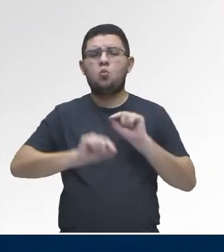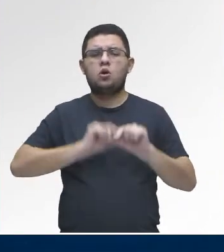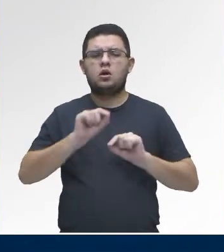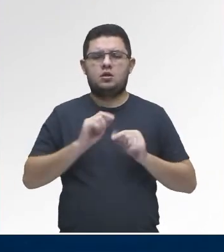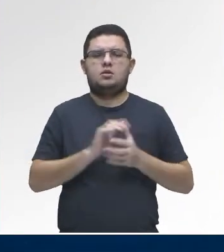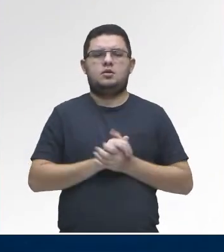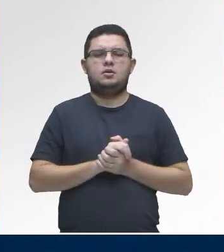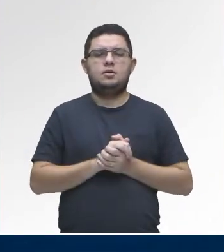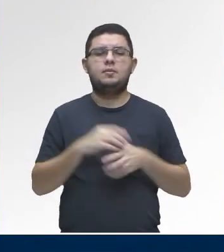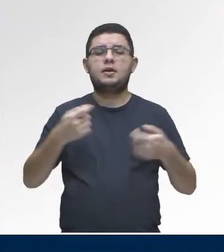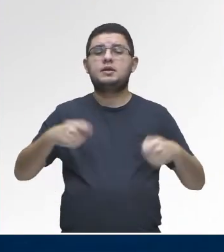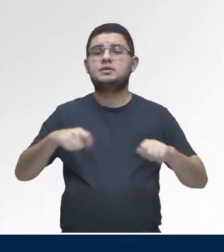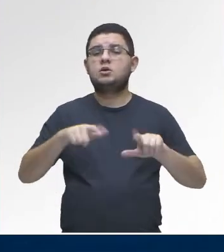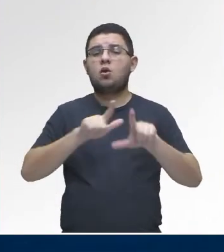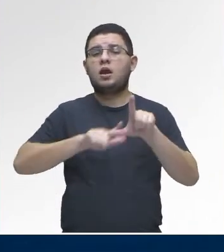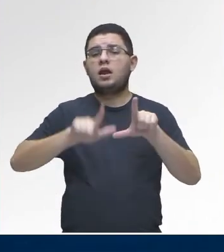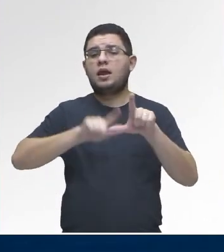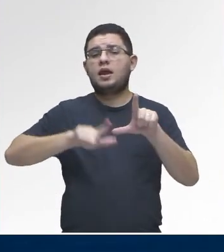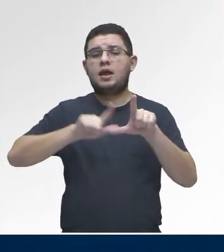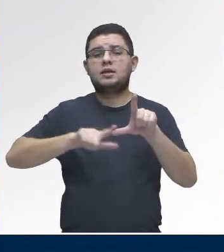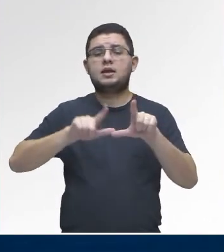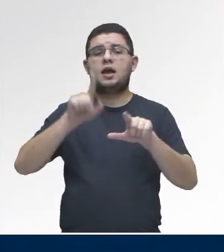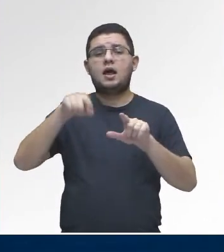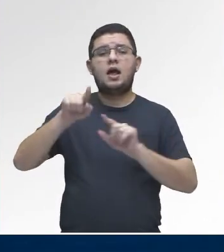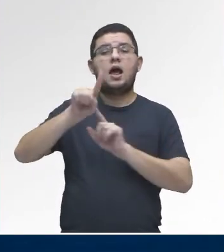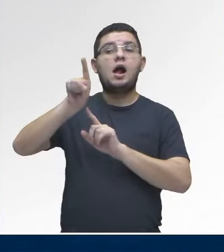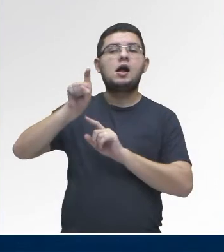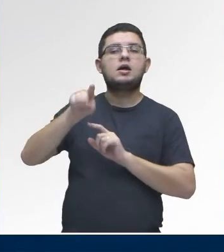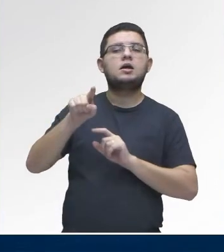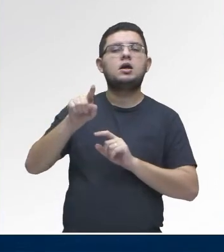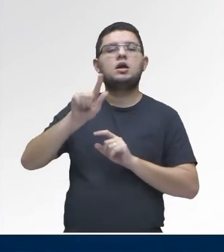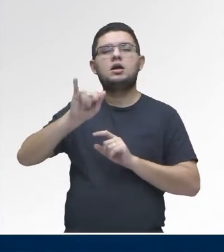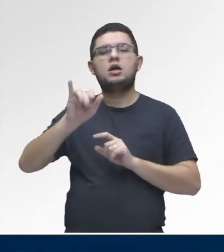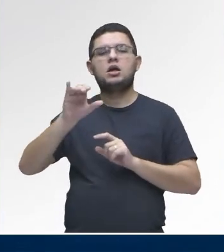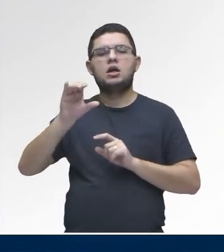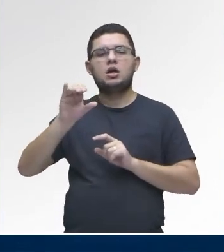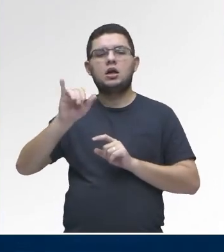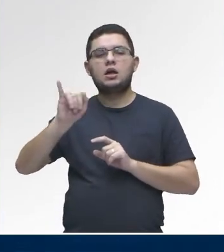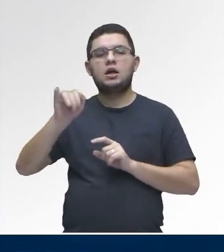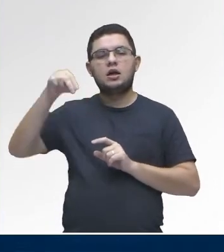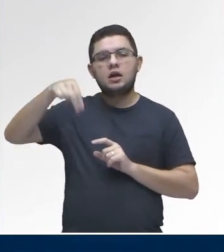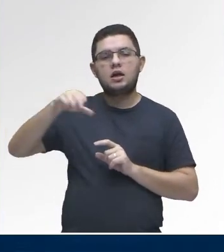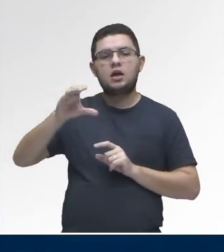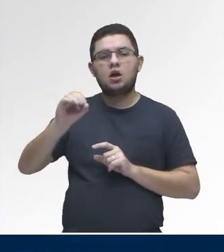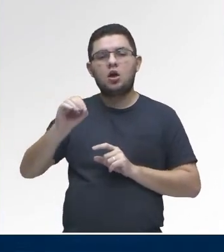alguma letra, né, que a gente chama de incógnita,